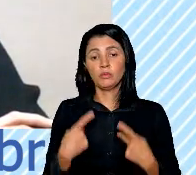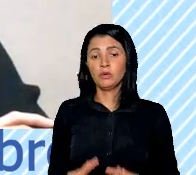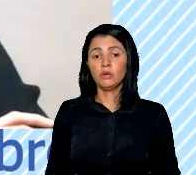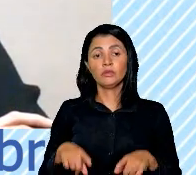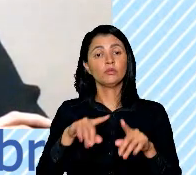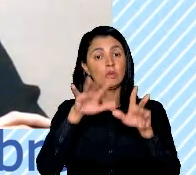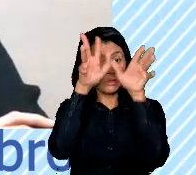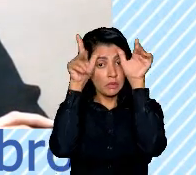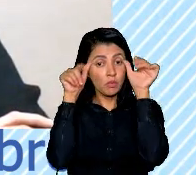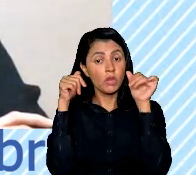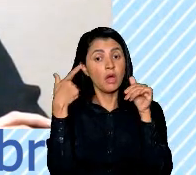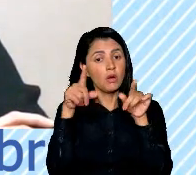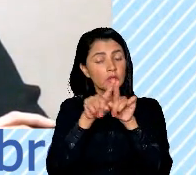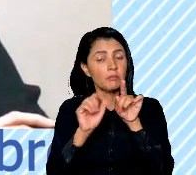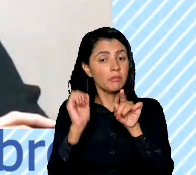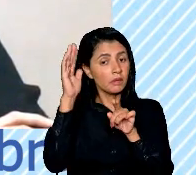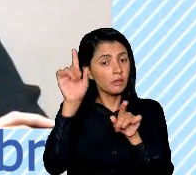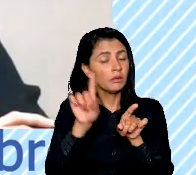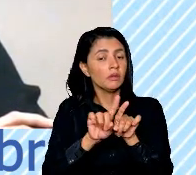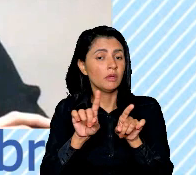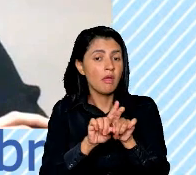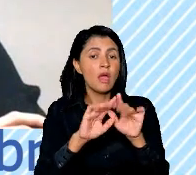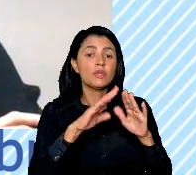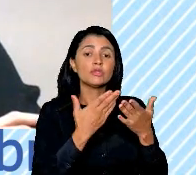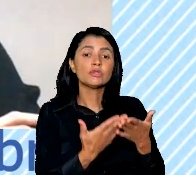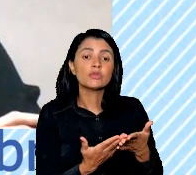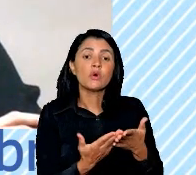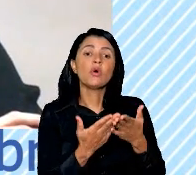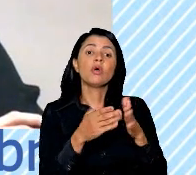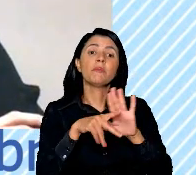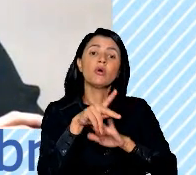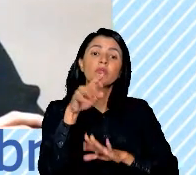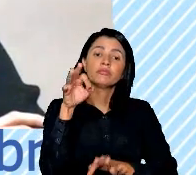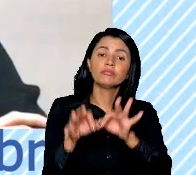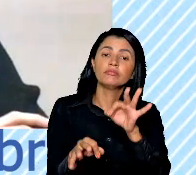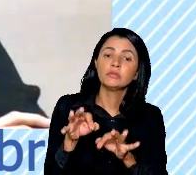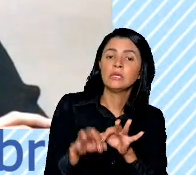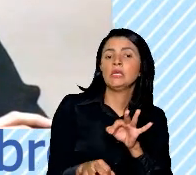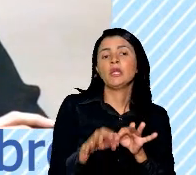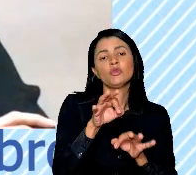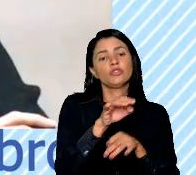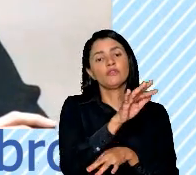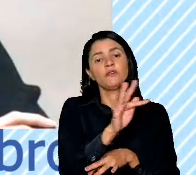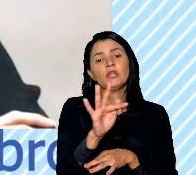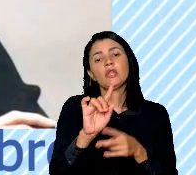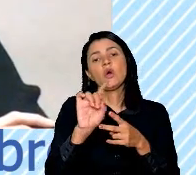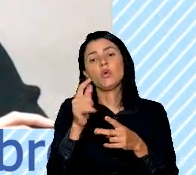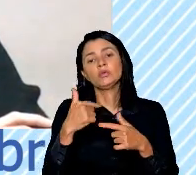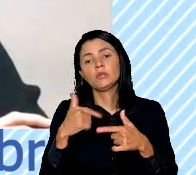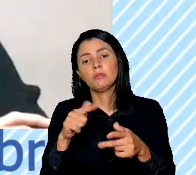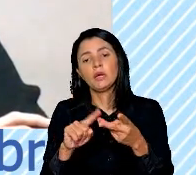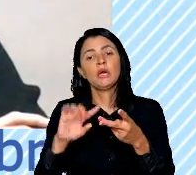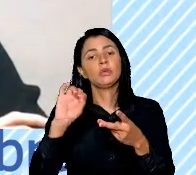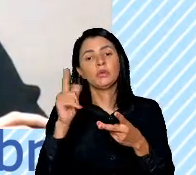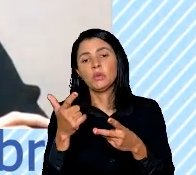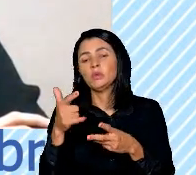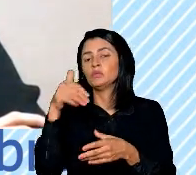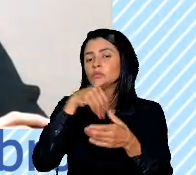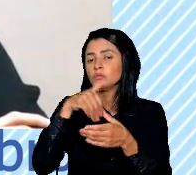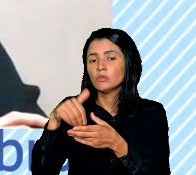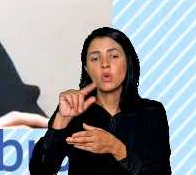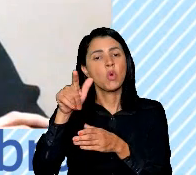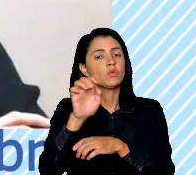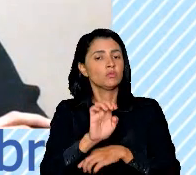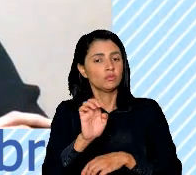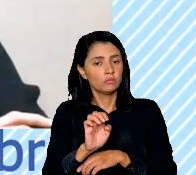tribunais superiores, as escolas da magistratura, seja da Justiça Federal, da Justiça do Trabalho, da Justiça Eleitoral, da Justiça